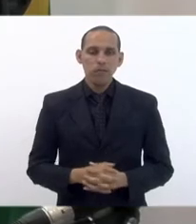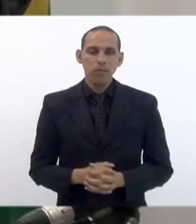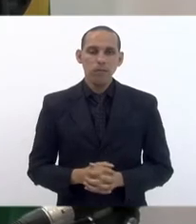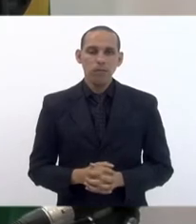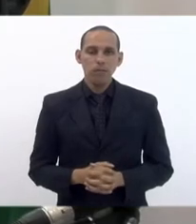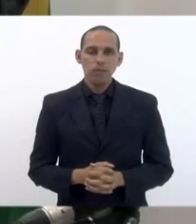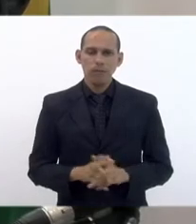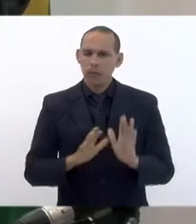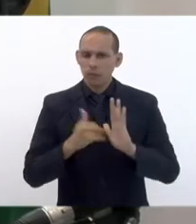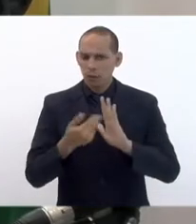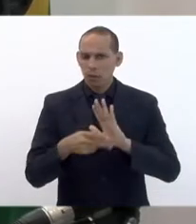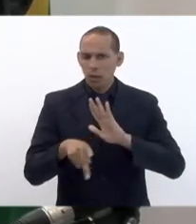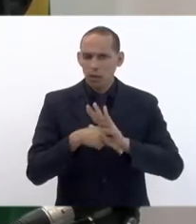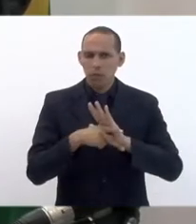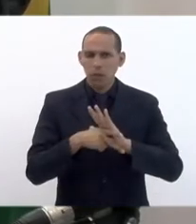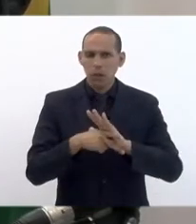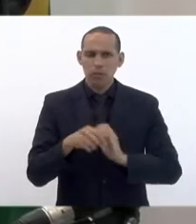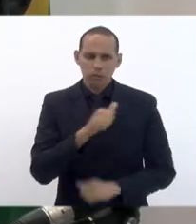São todas da Rejane,